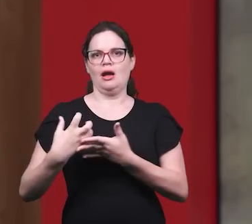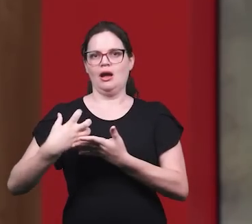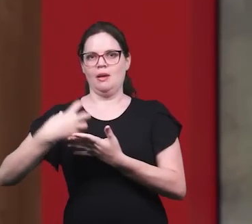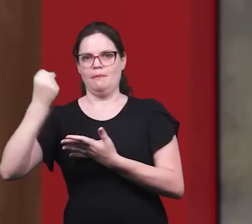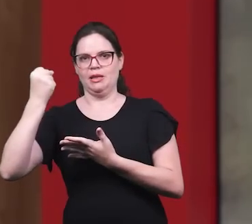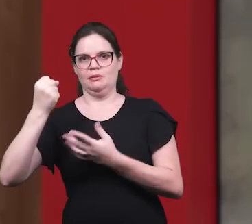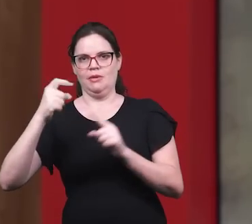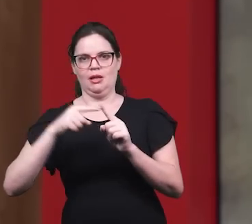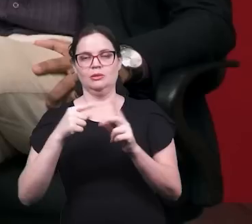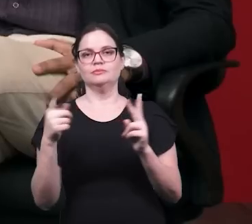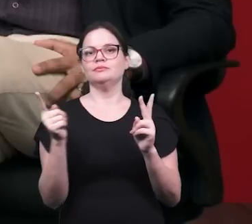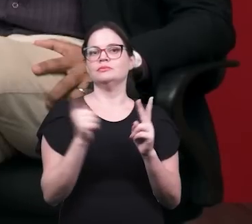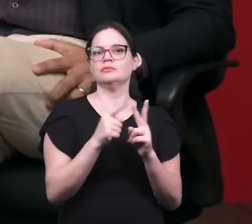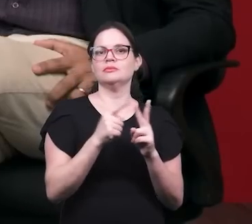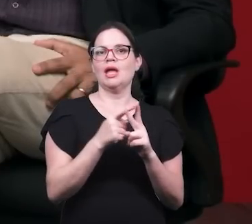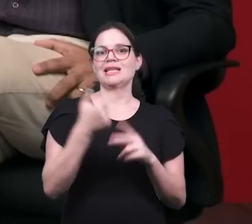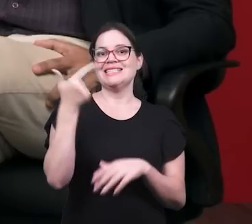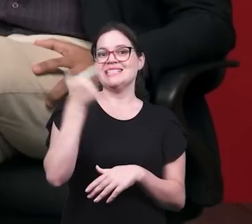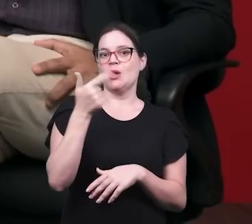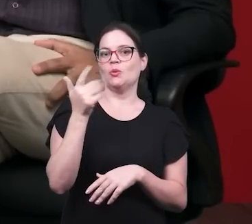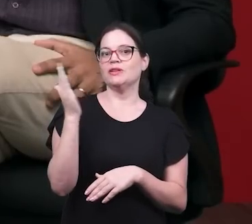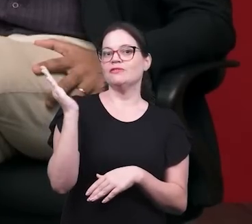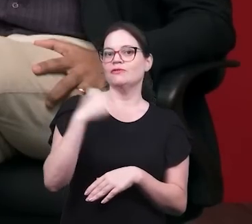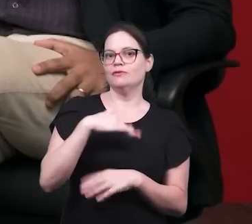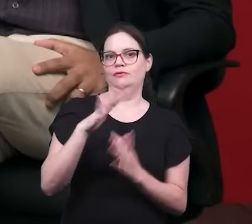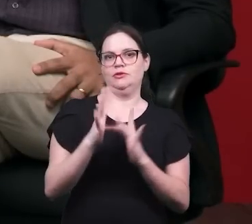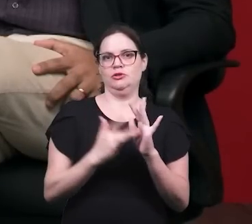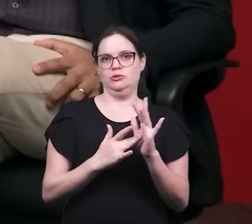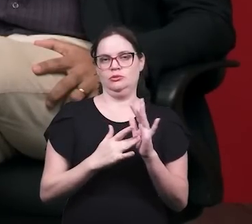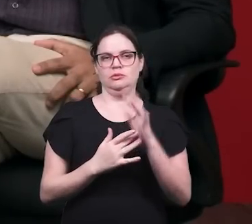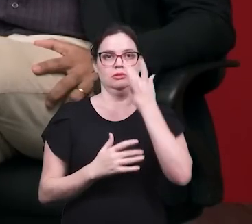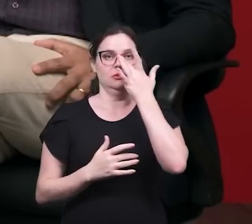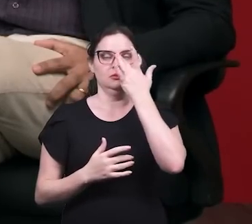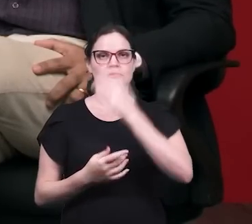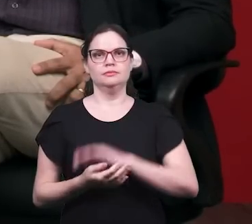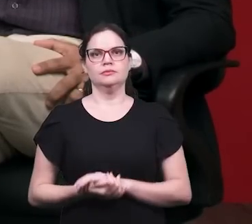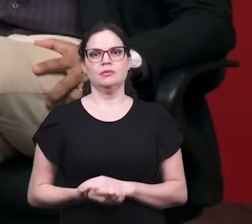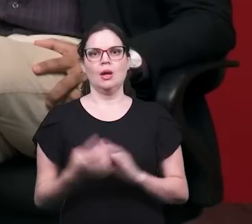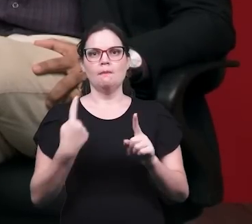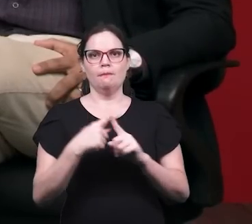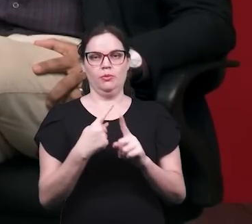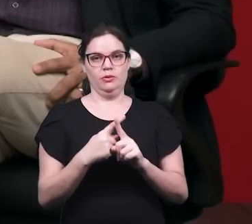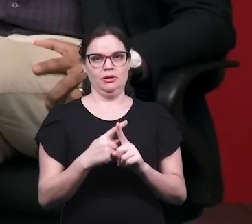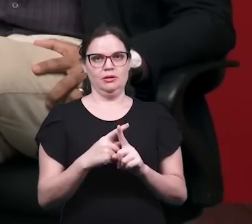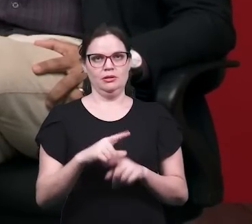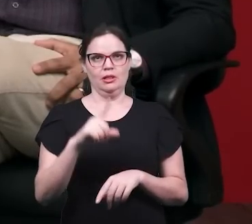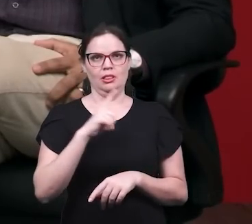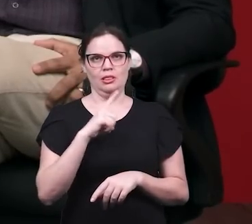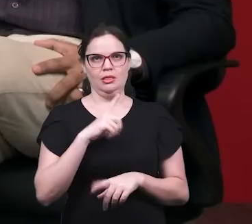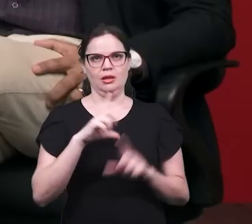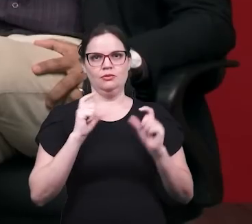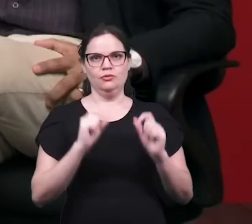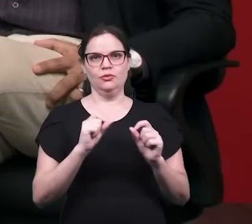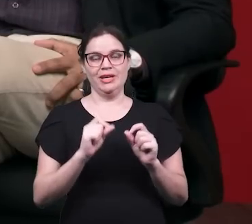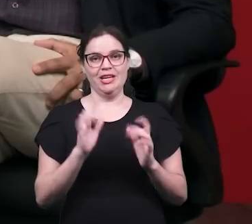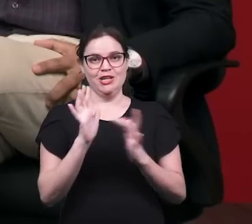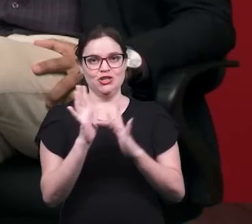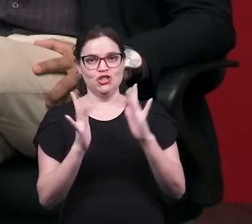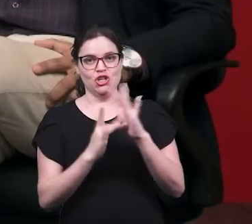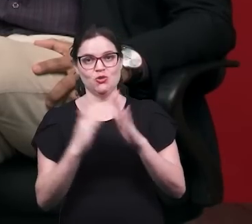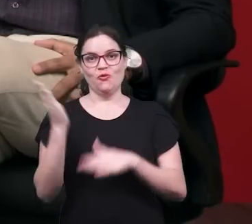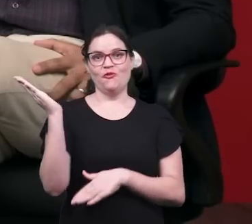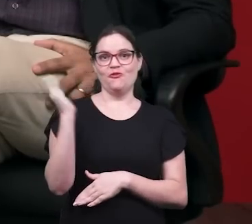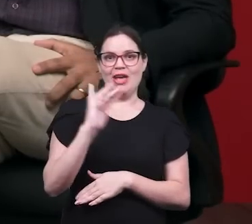Da segunda. Mas vamos deixar isso para o próximo episódio, né? Teve a vinda do Senhor, que é quando ele entrou com o